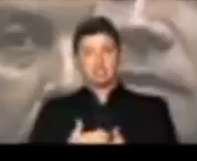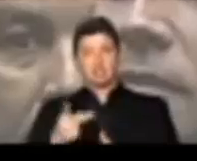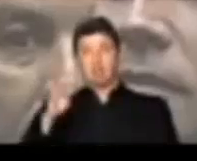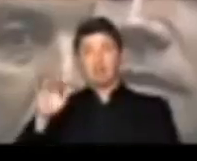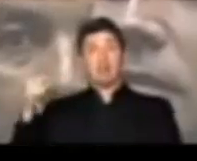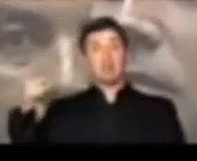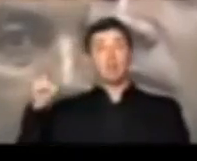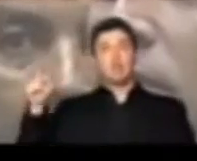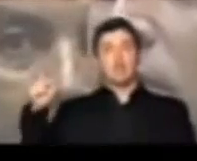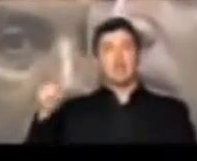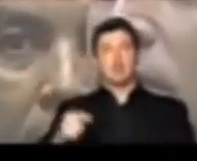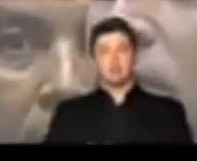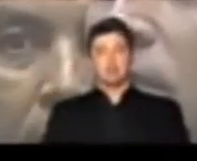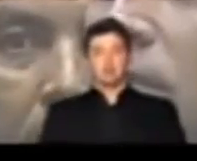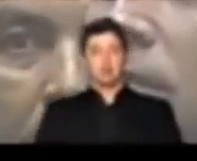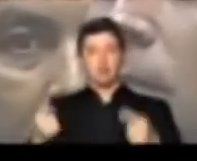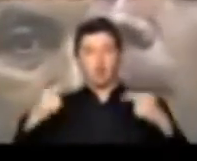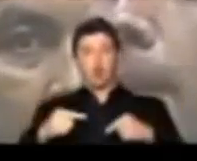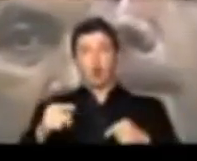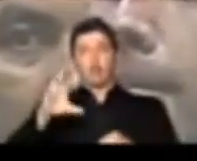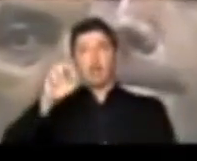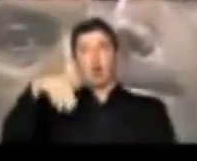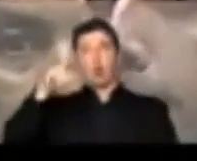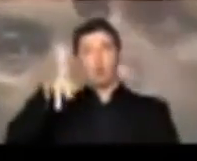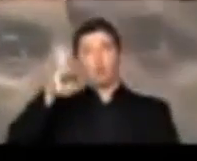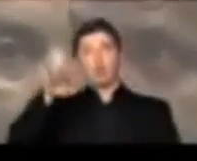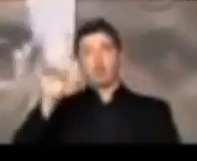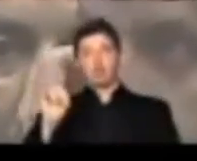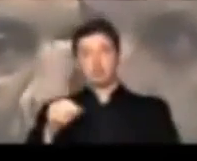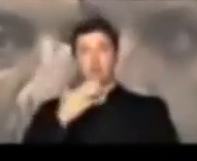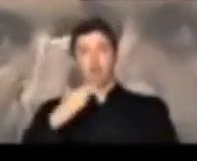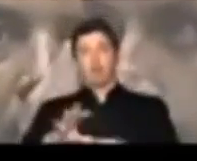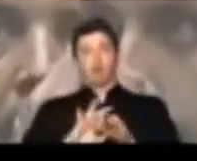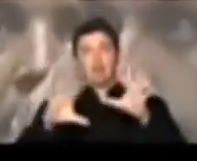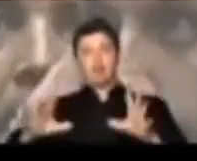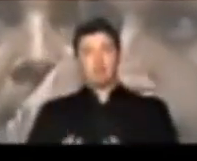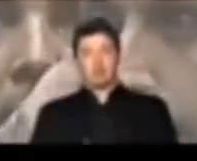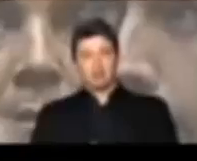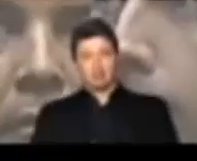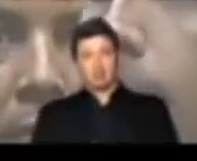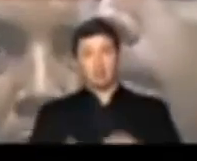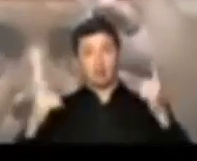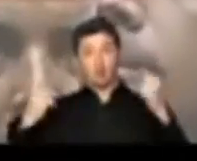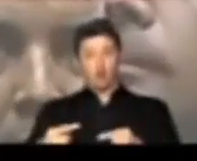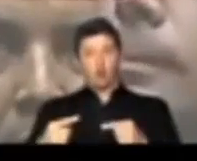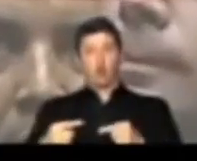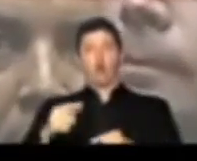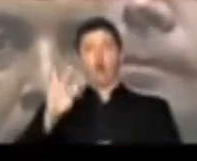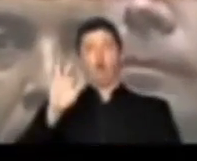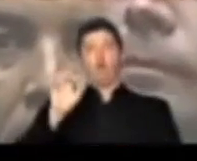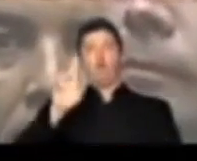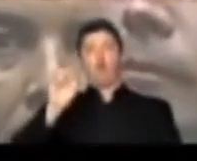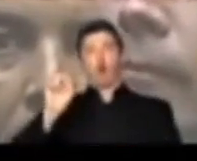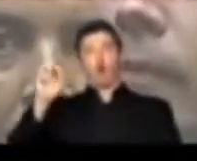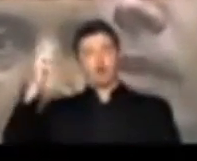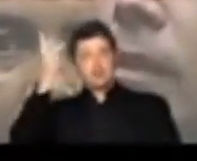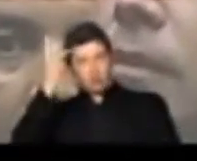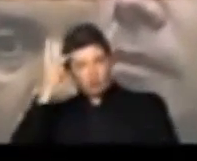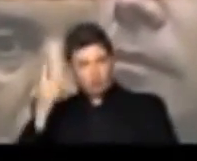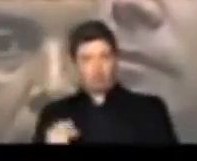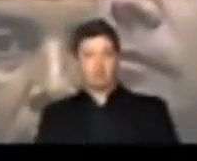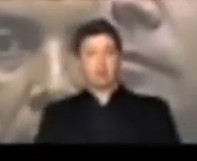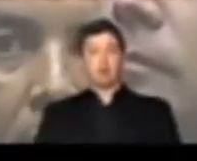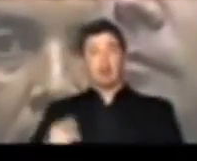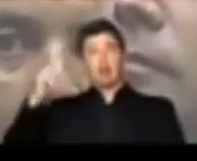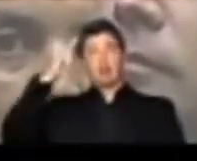PT nunca teve, contra o comunismo, pela nossa liberdade, contra o Foro de São Paulo, pela